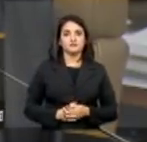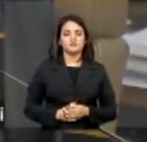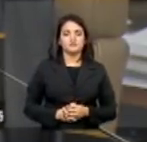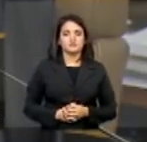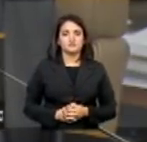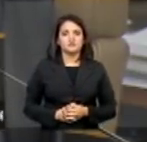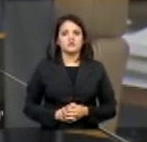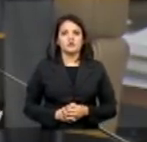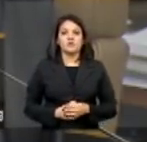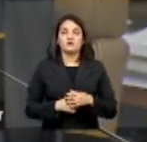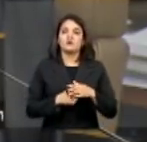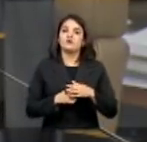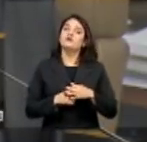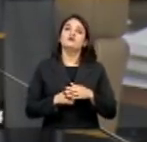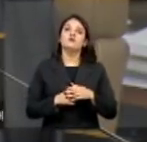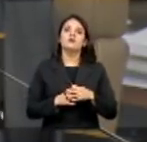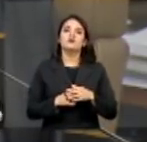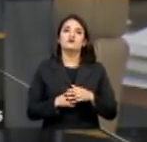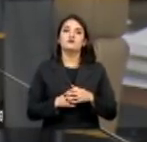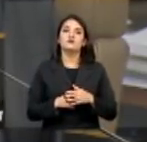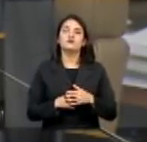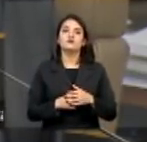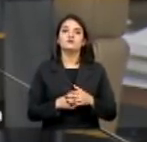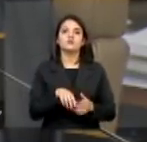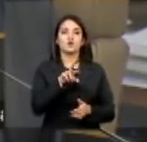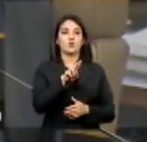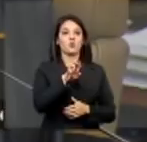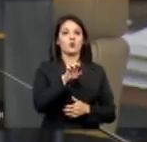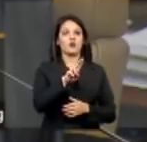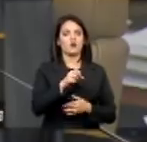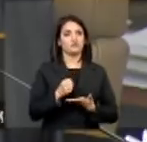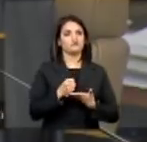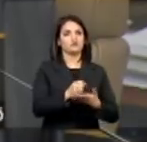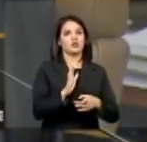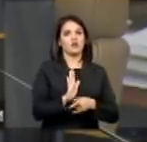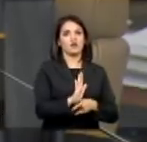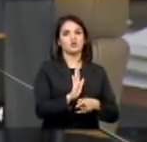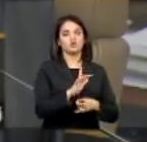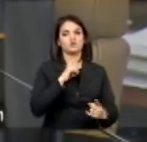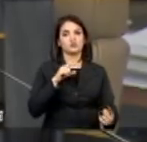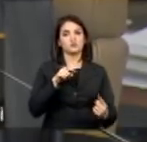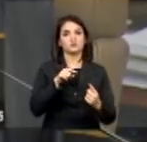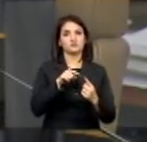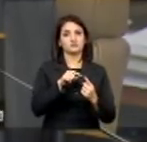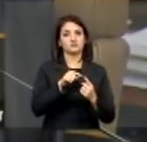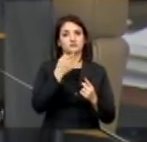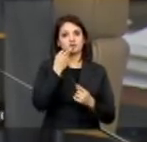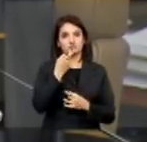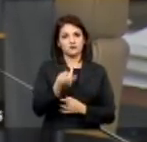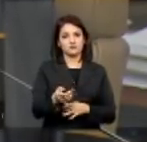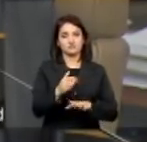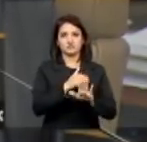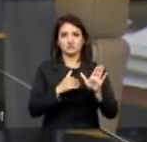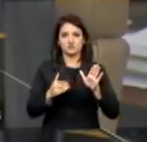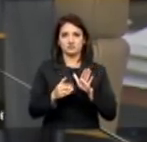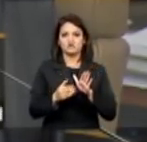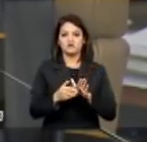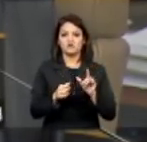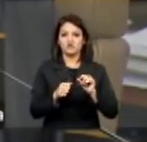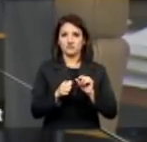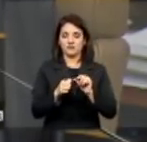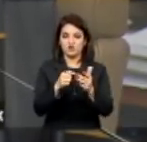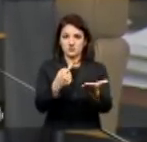atuação do réu colaborador objetiva confirmar as alegações por ele feitas no acordo de colaboração